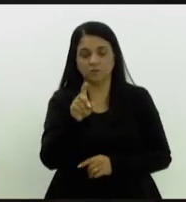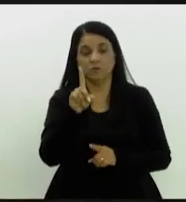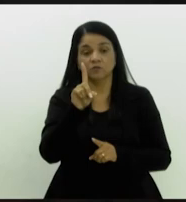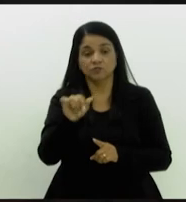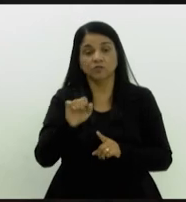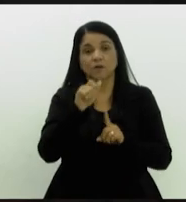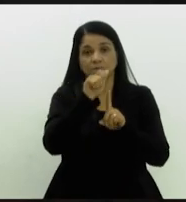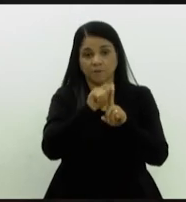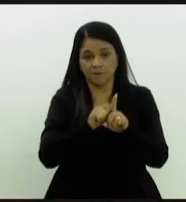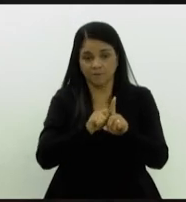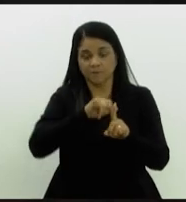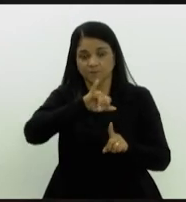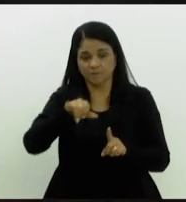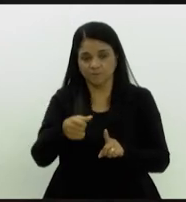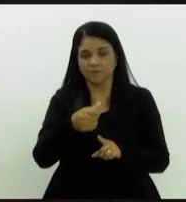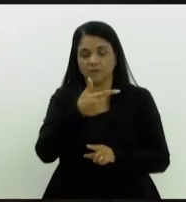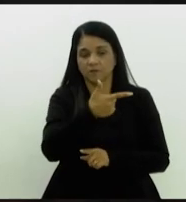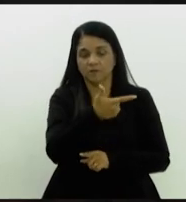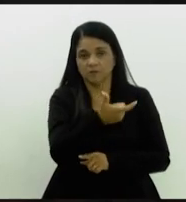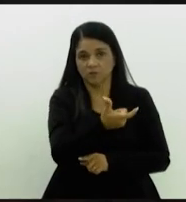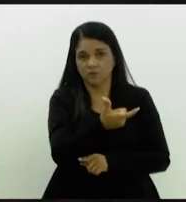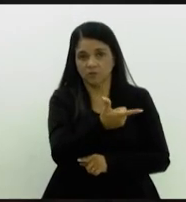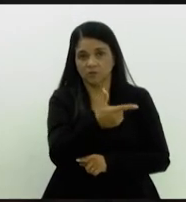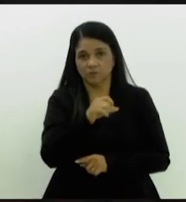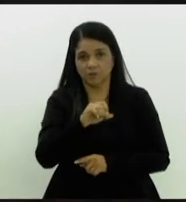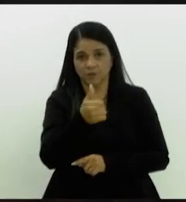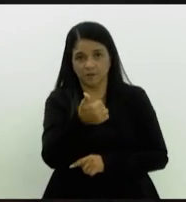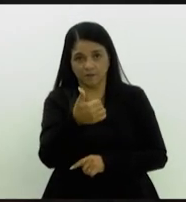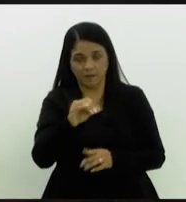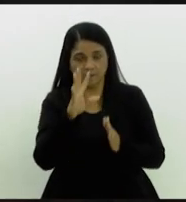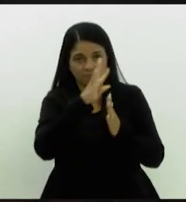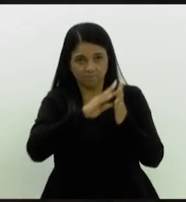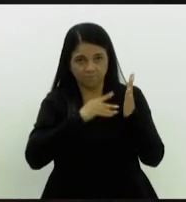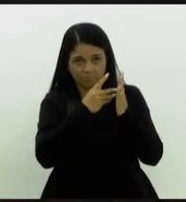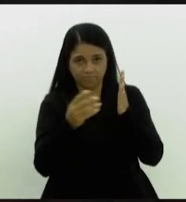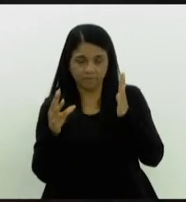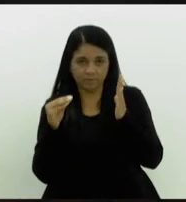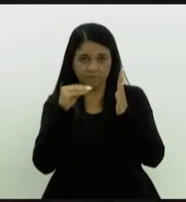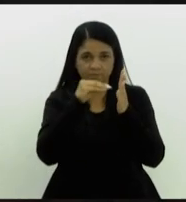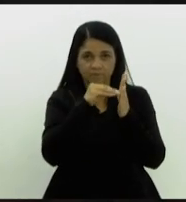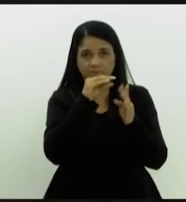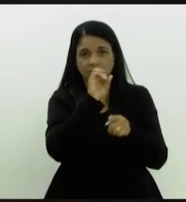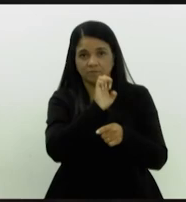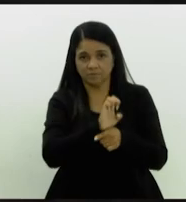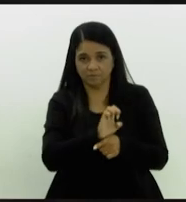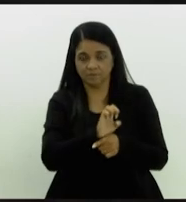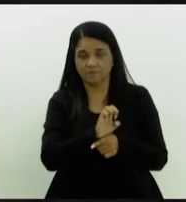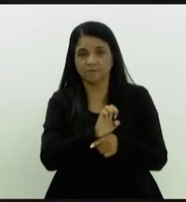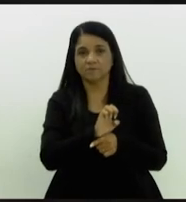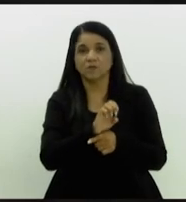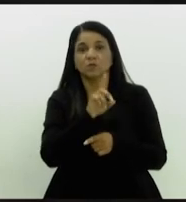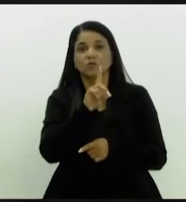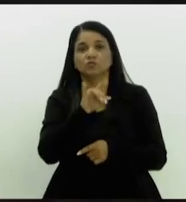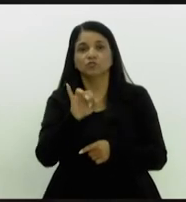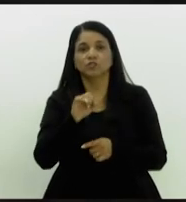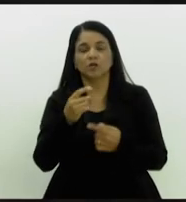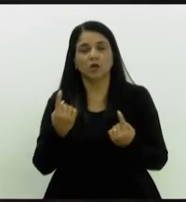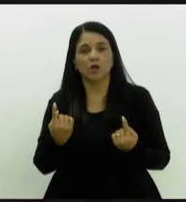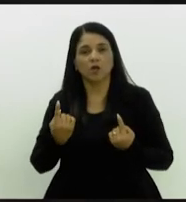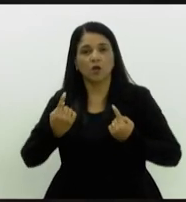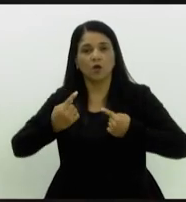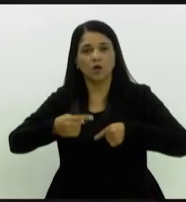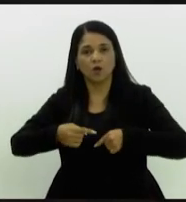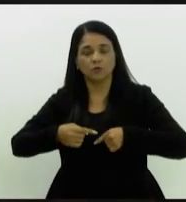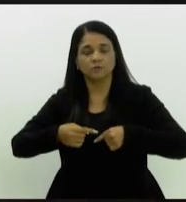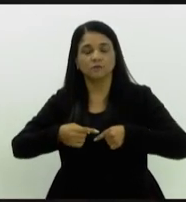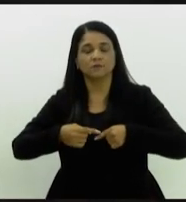5.645, de 6 de janeiro de 2010, para instituir no calendário oficial do Estado do Rio de Janeiro o Dia do Combate ao